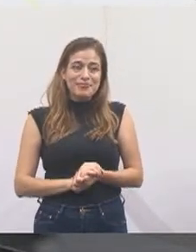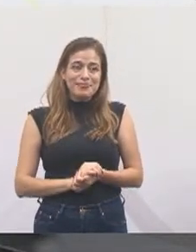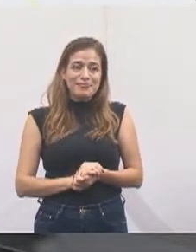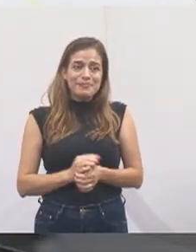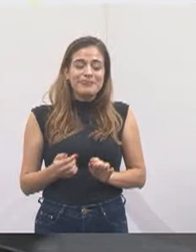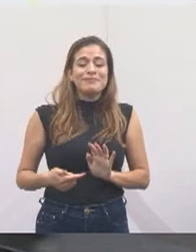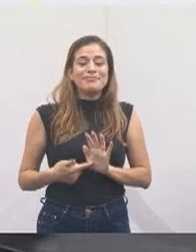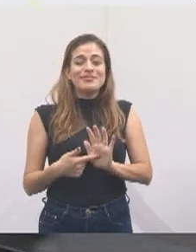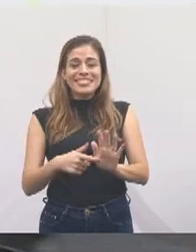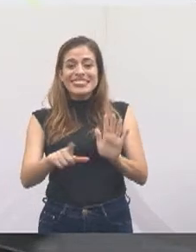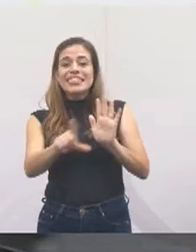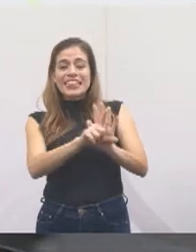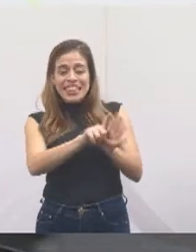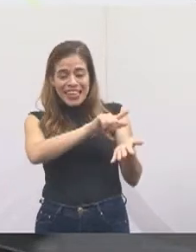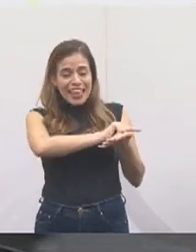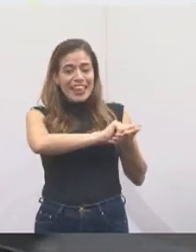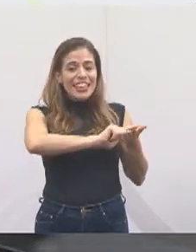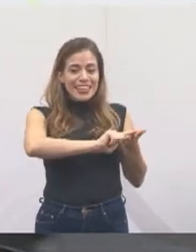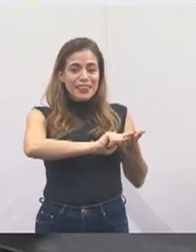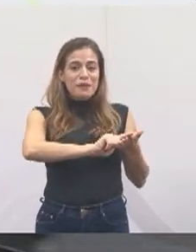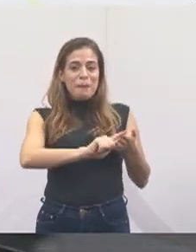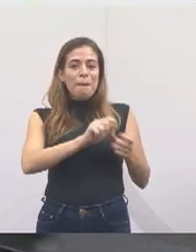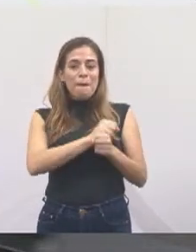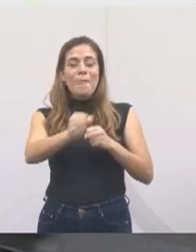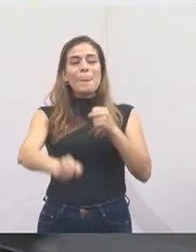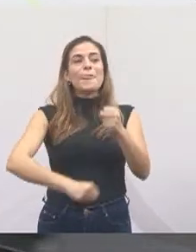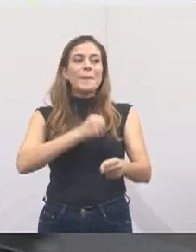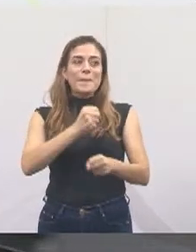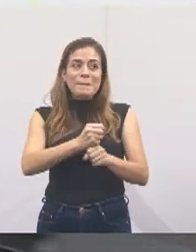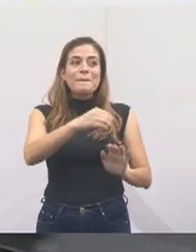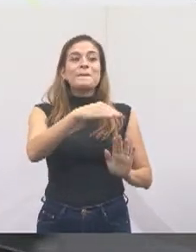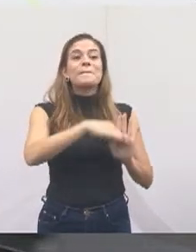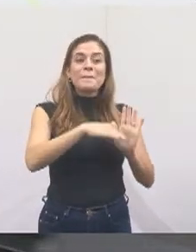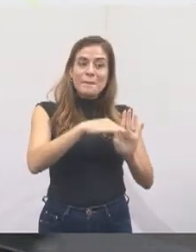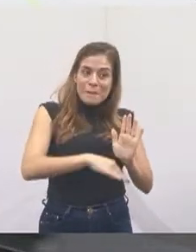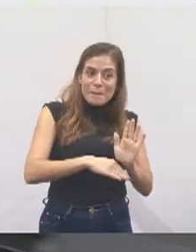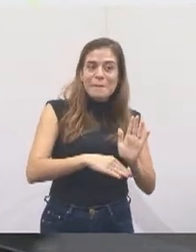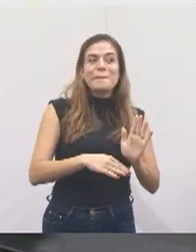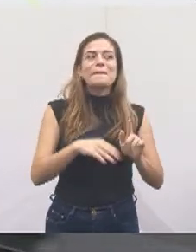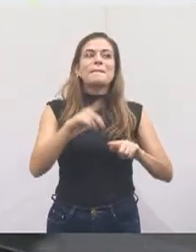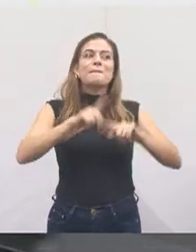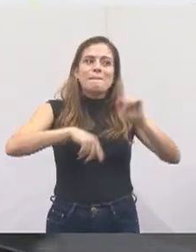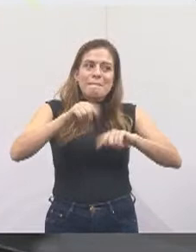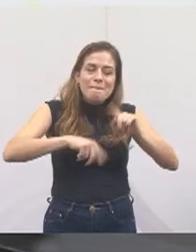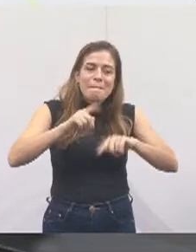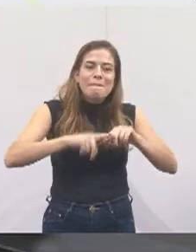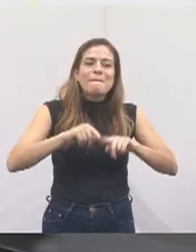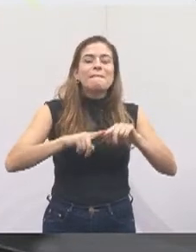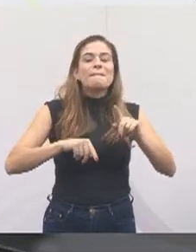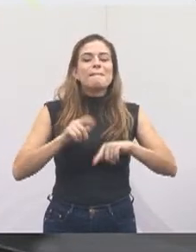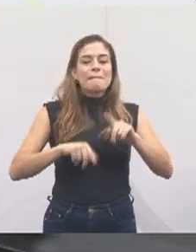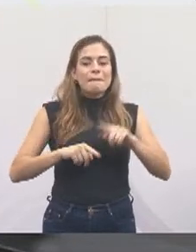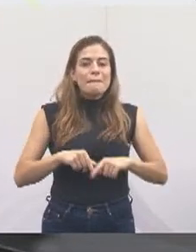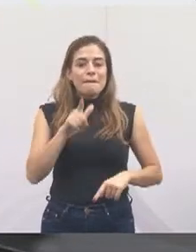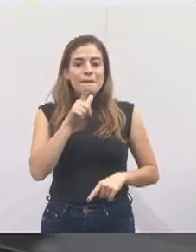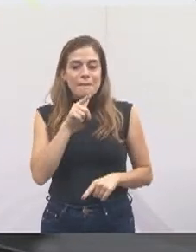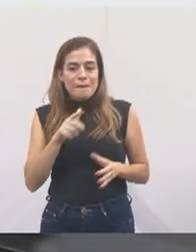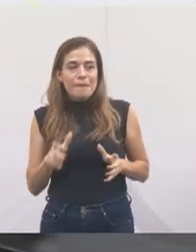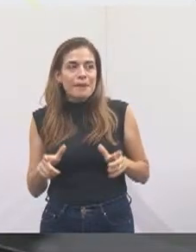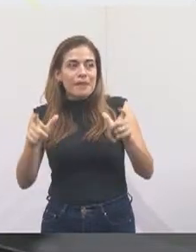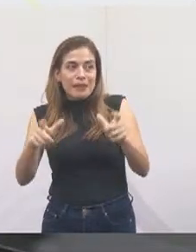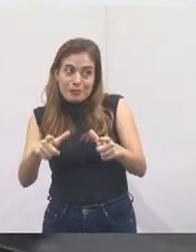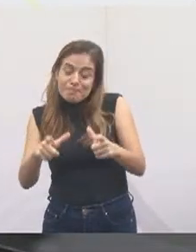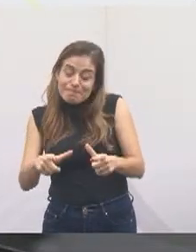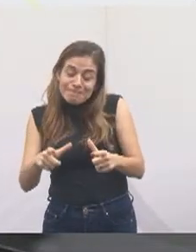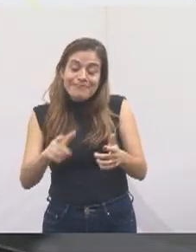da água além da limpeza manual para retirada de materiais orgânico do Entorno o lago será abastecido